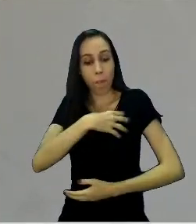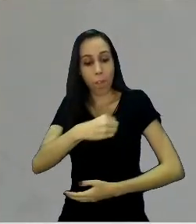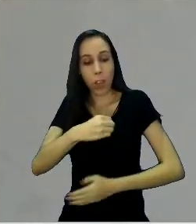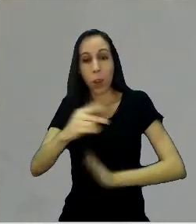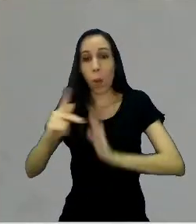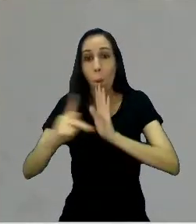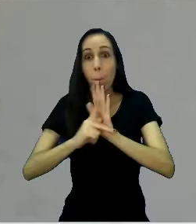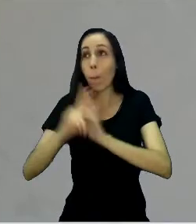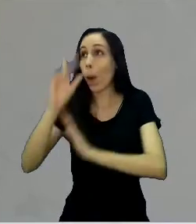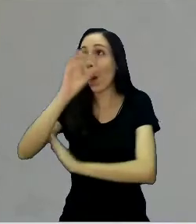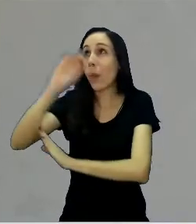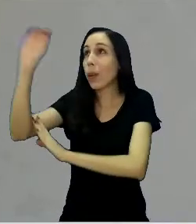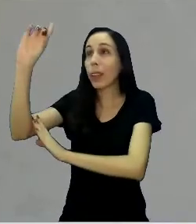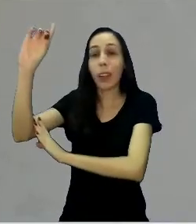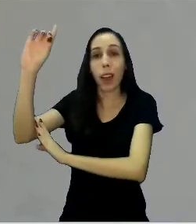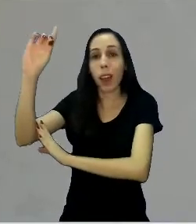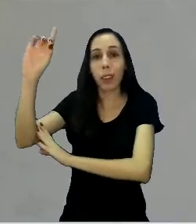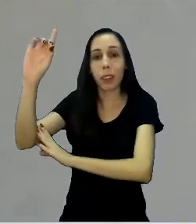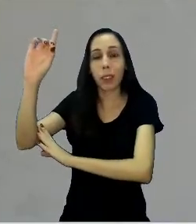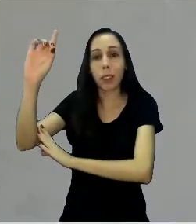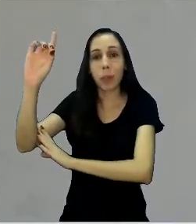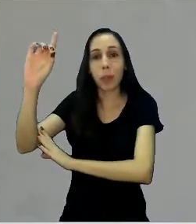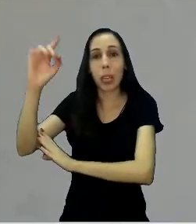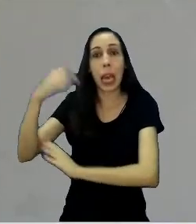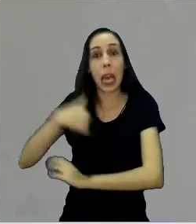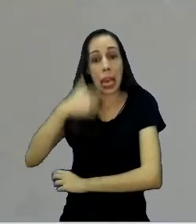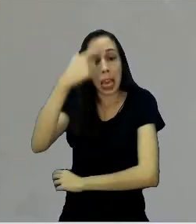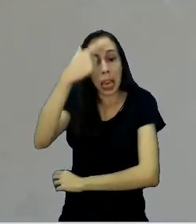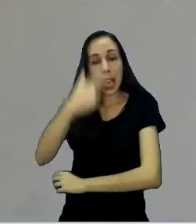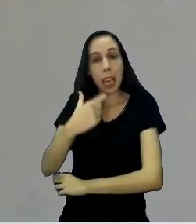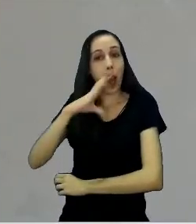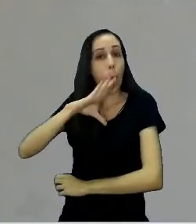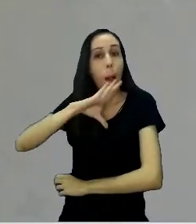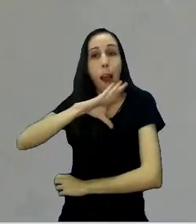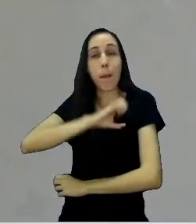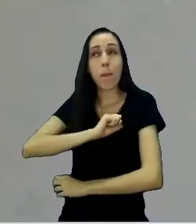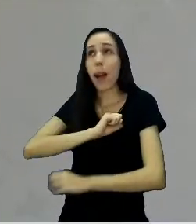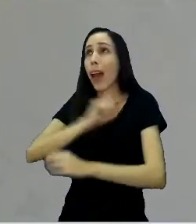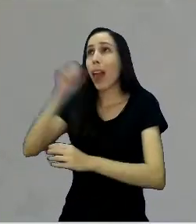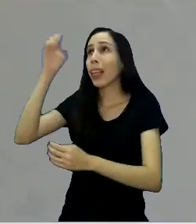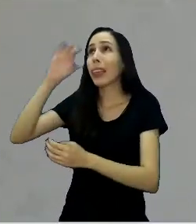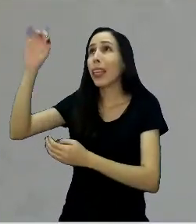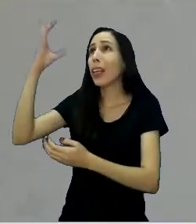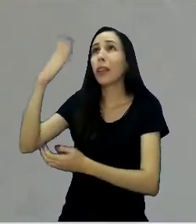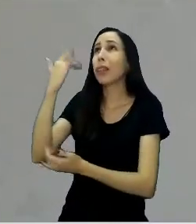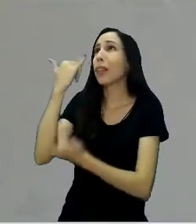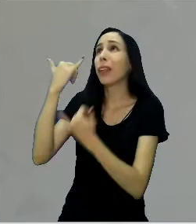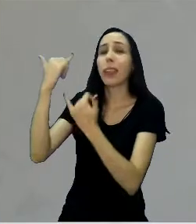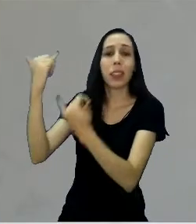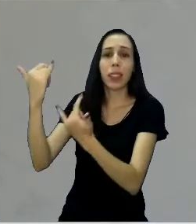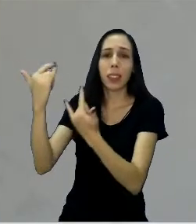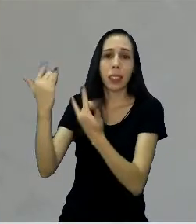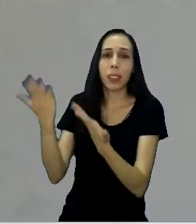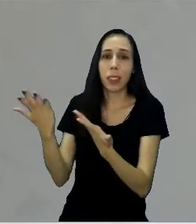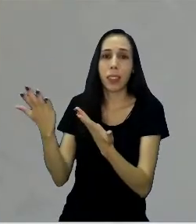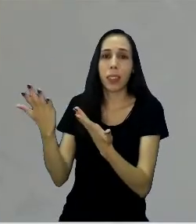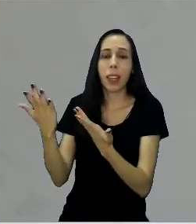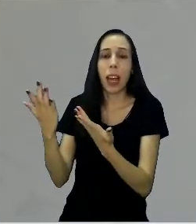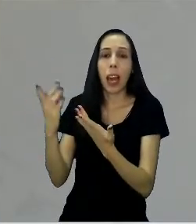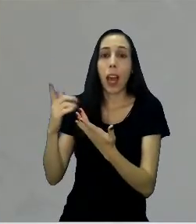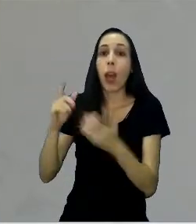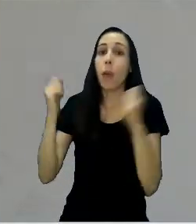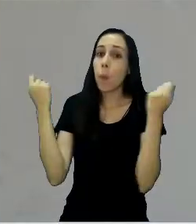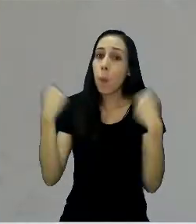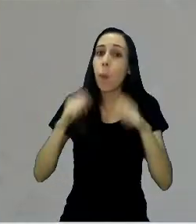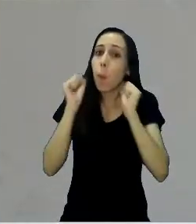Saber que sou filho de Deus, que sou filha de Deus, que sou amado, que sou amada,